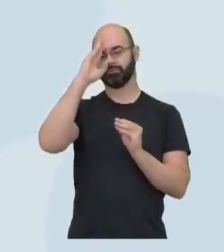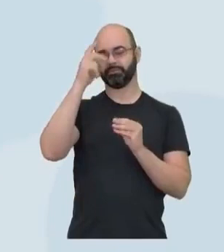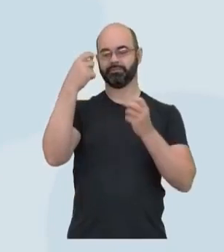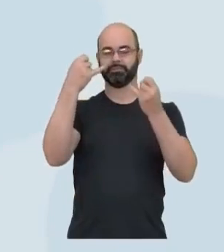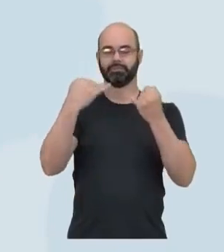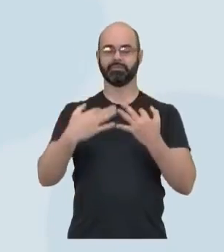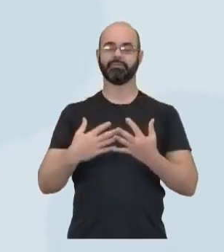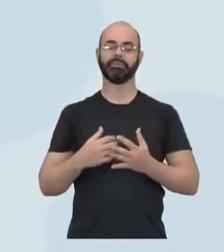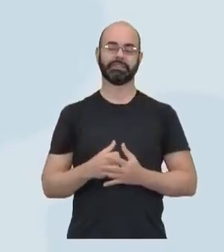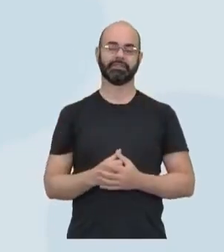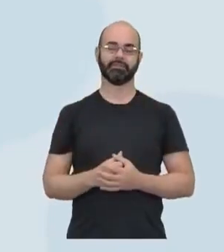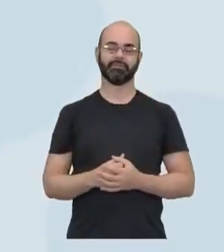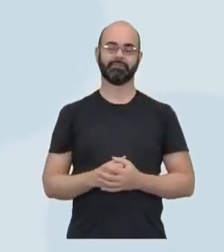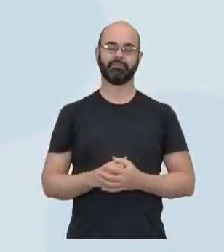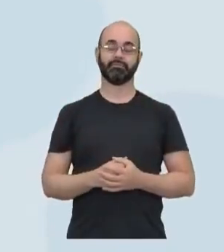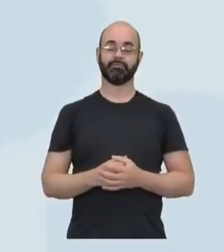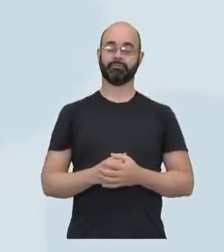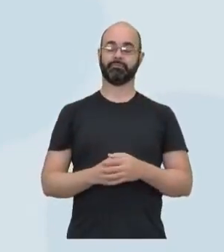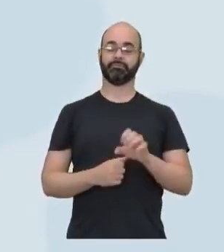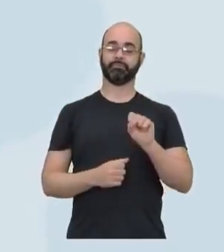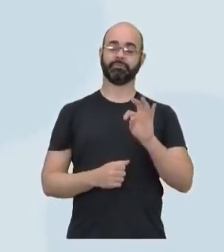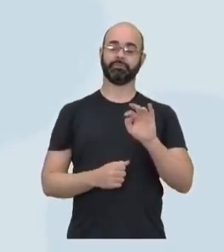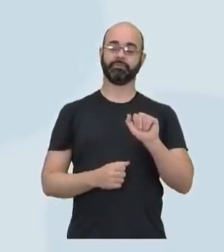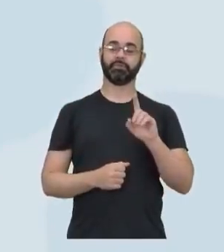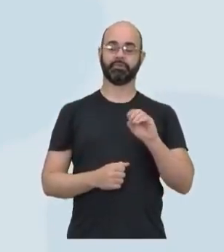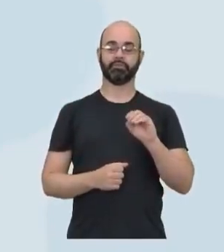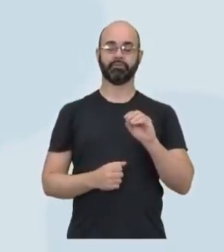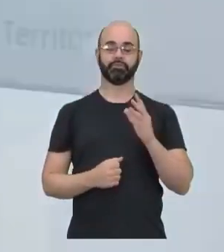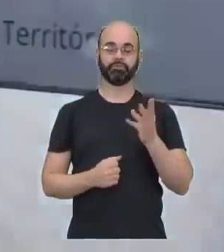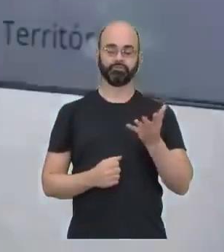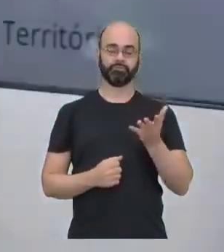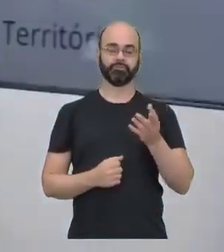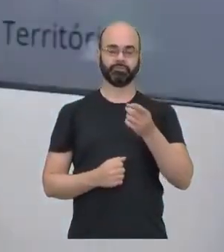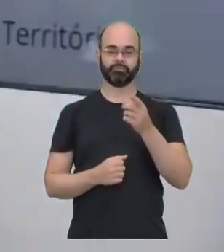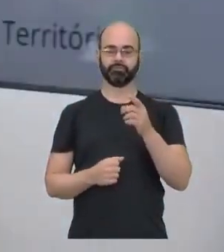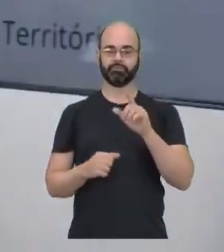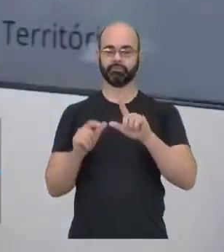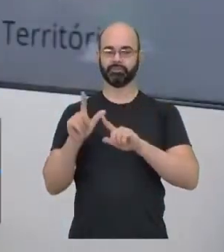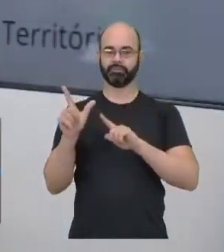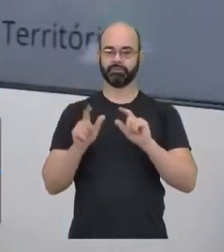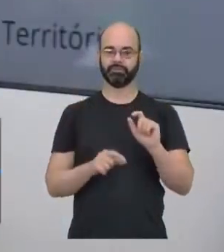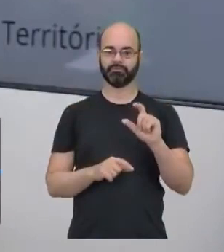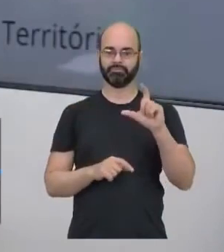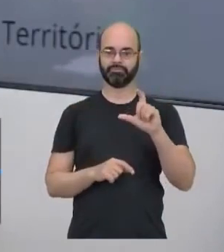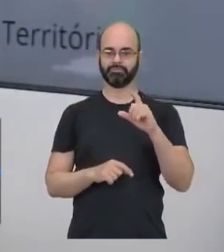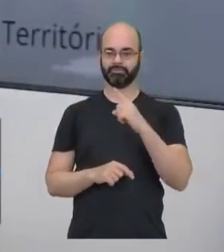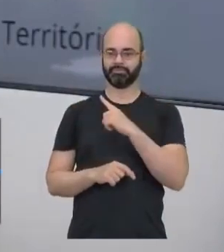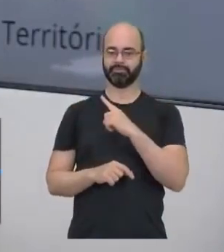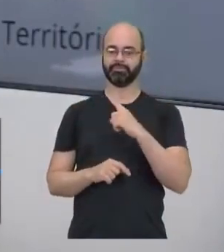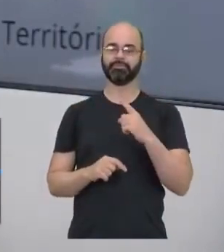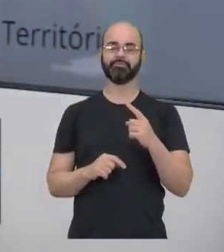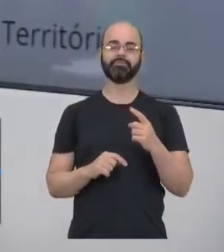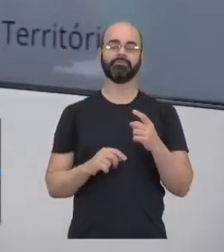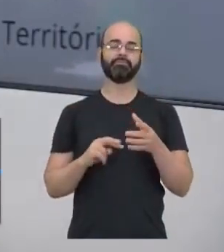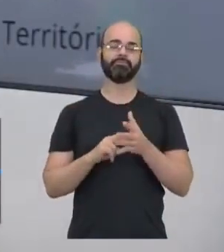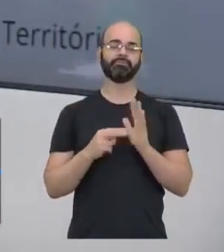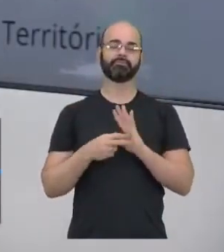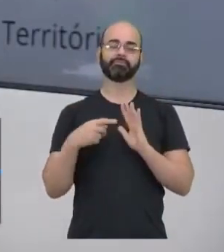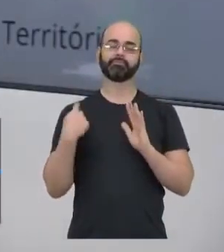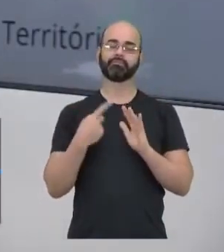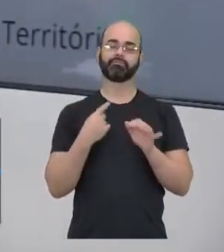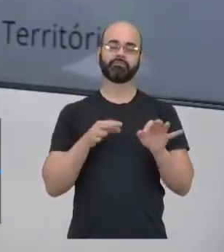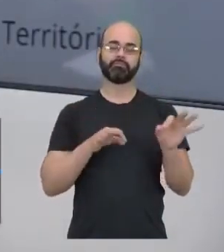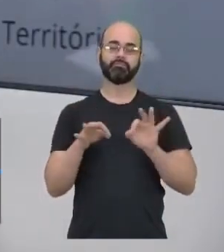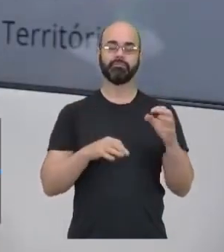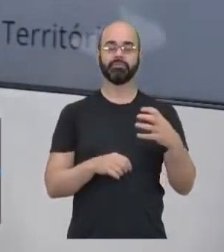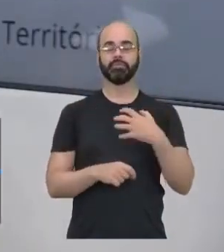né? O Estado, então, esse Estado com letra maiúscula, é a forma que a gente